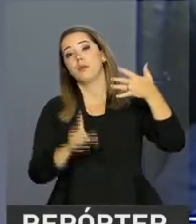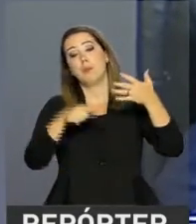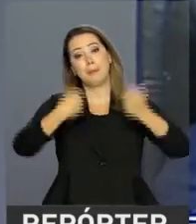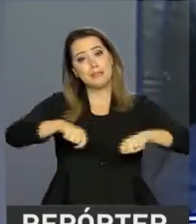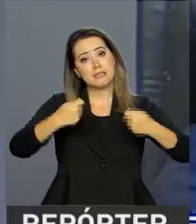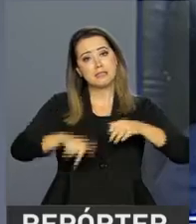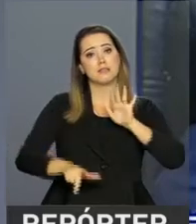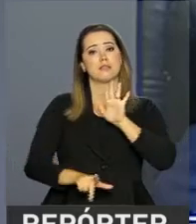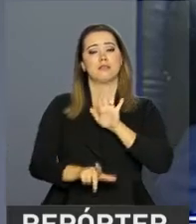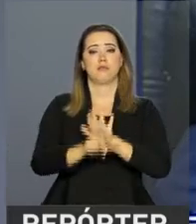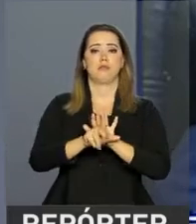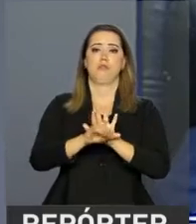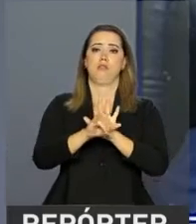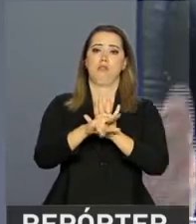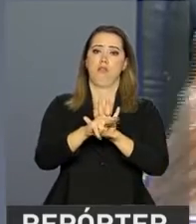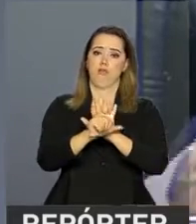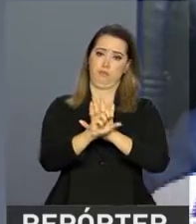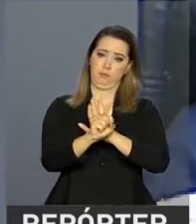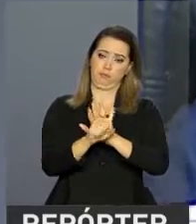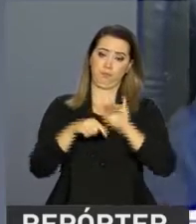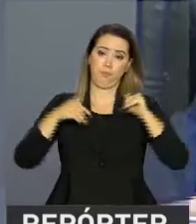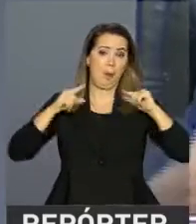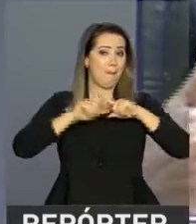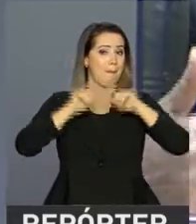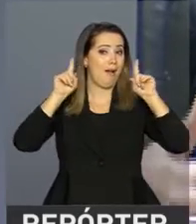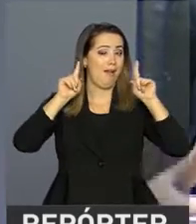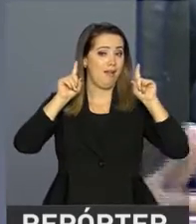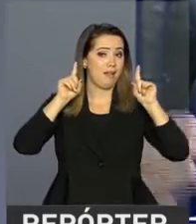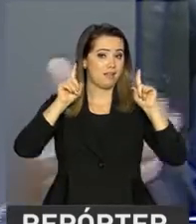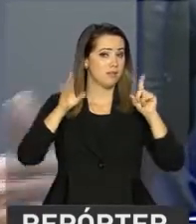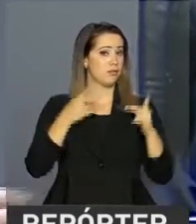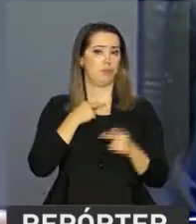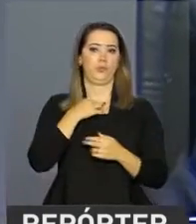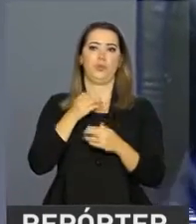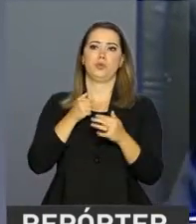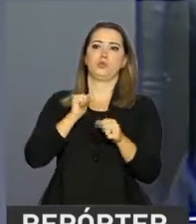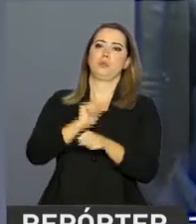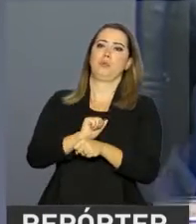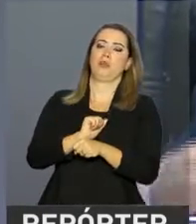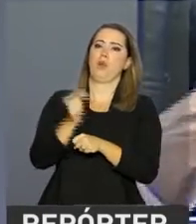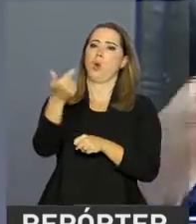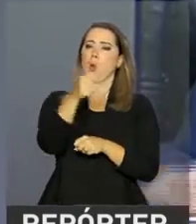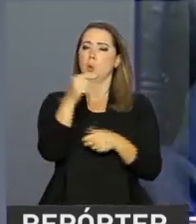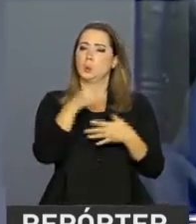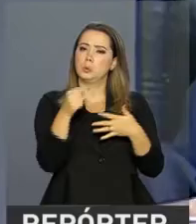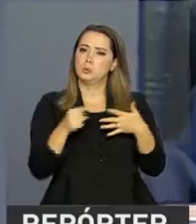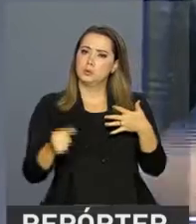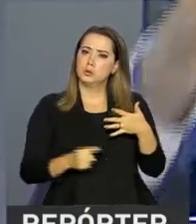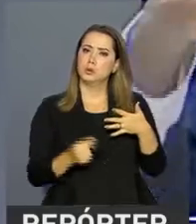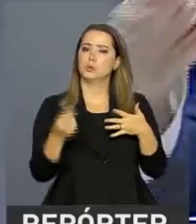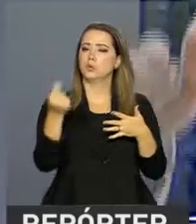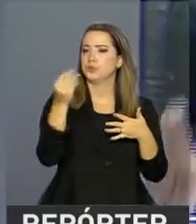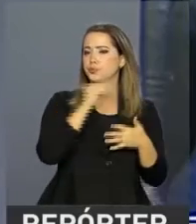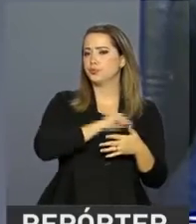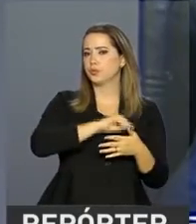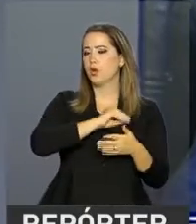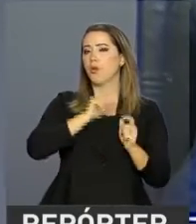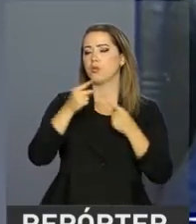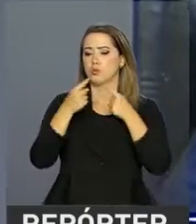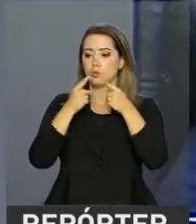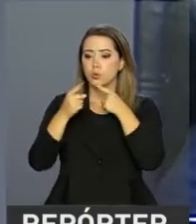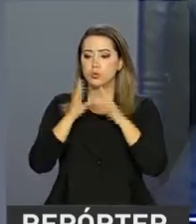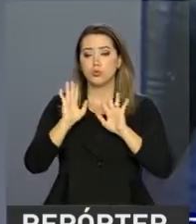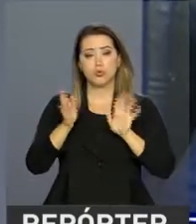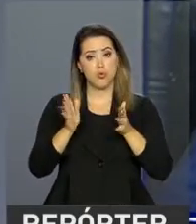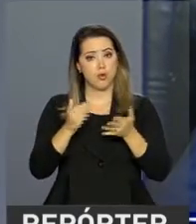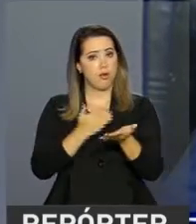ea atenção principal e agora isso não existe não impede que outras questões como nacional de remuneração de folha são discutidas